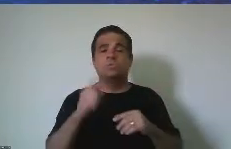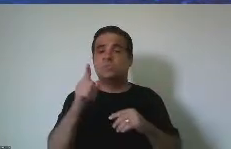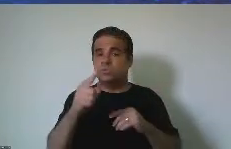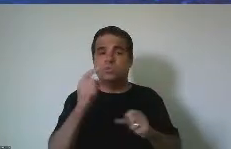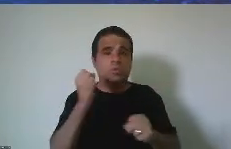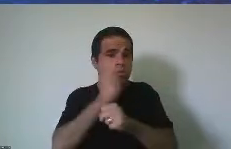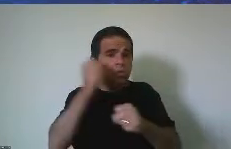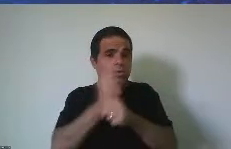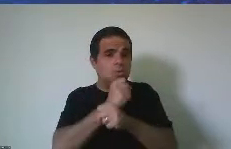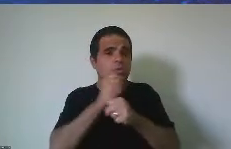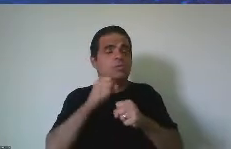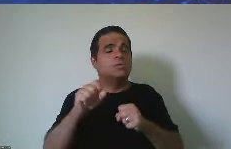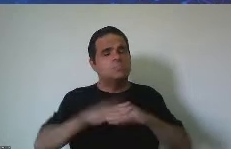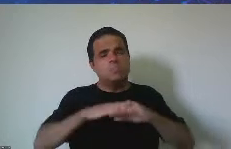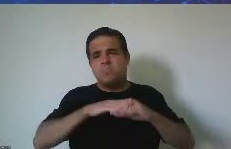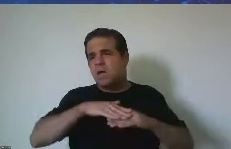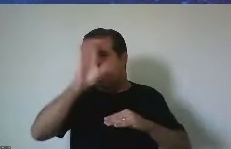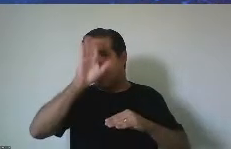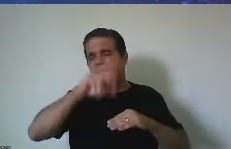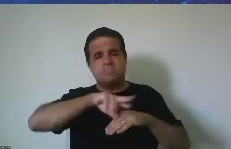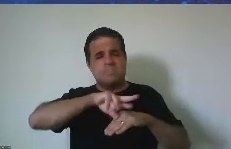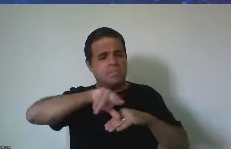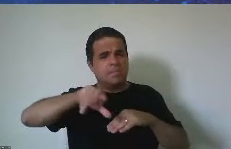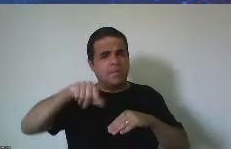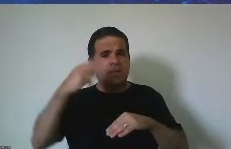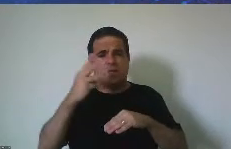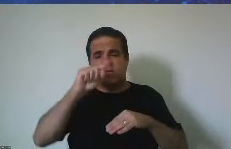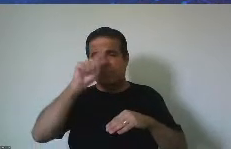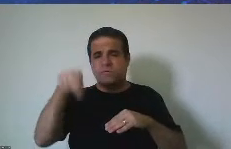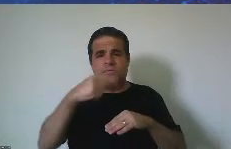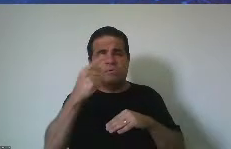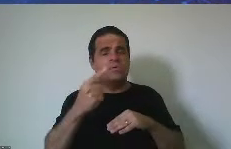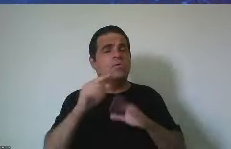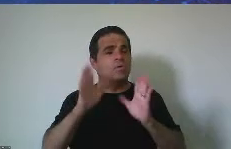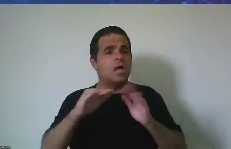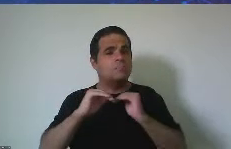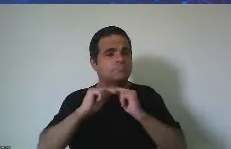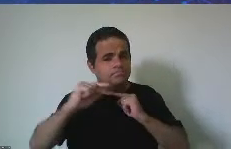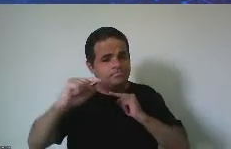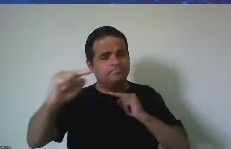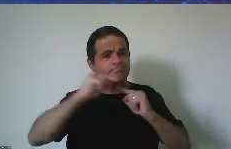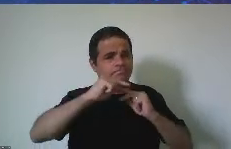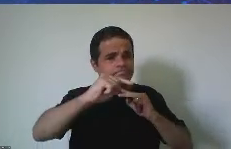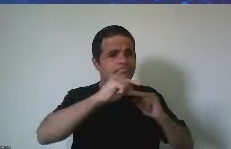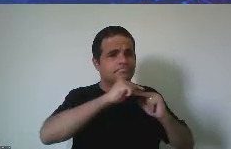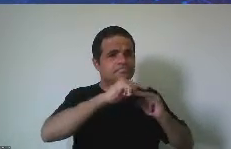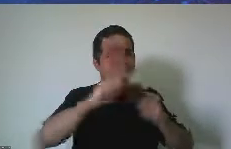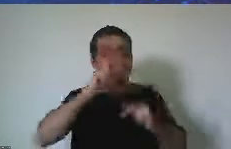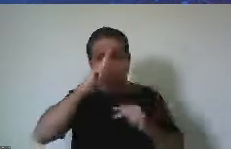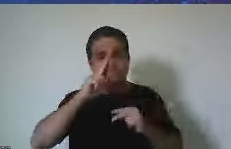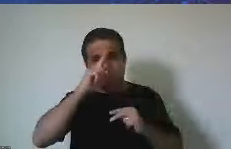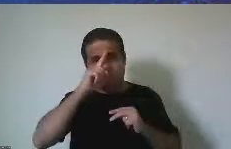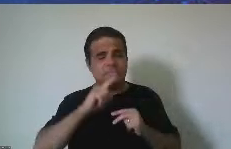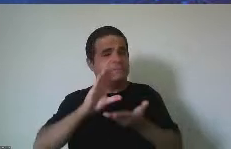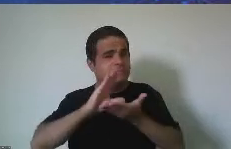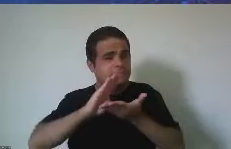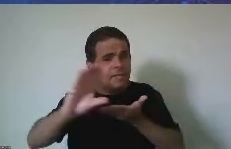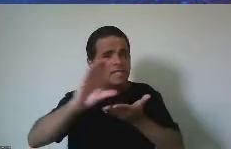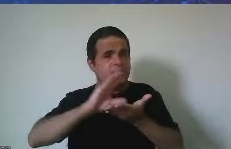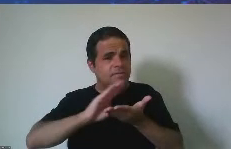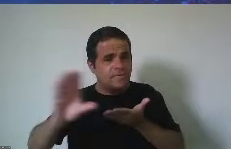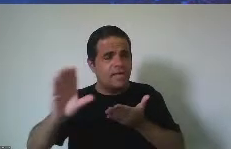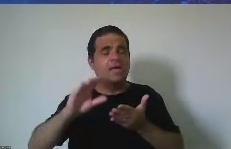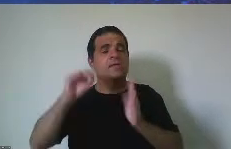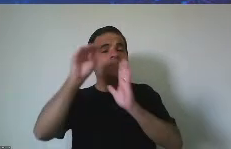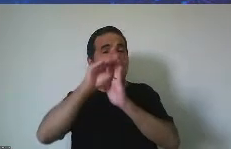dos Mais Mais de 3.000 km de linha que nós vamos construir é muito perigoso então a gente investe muito no nosso programa conectados